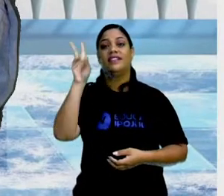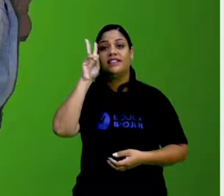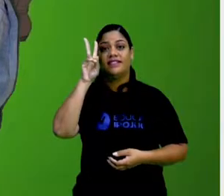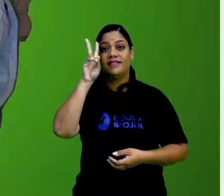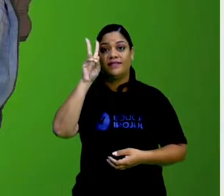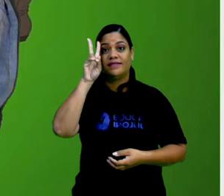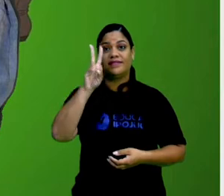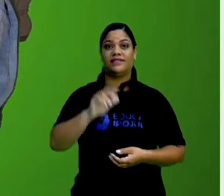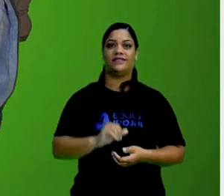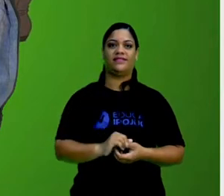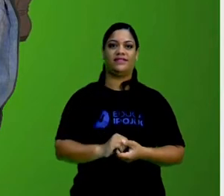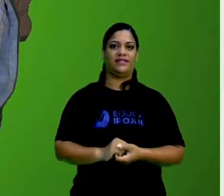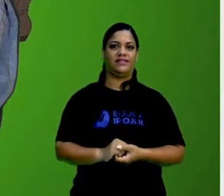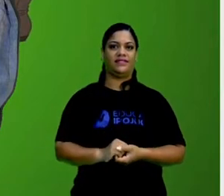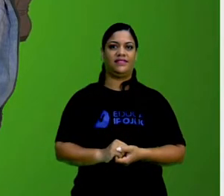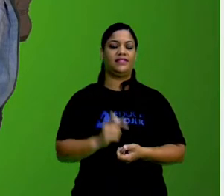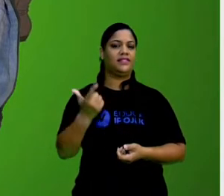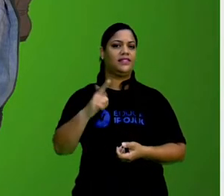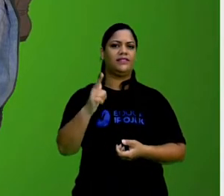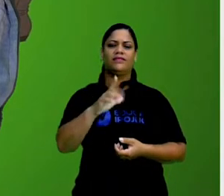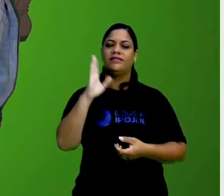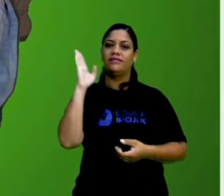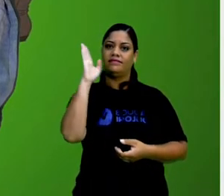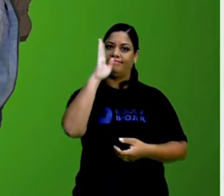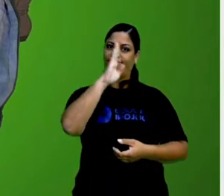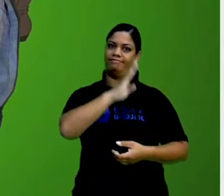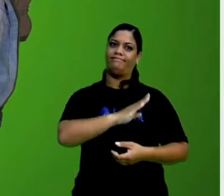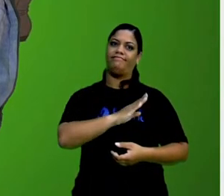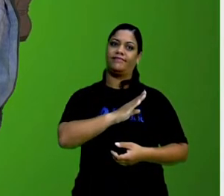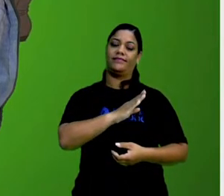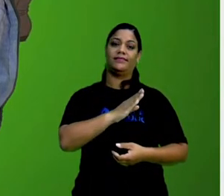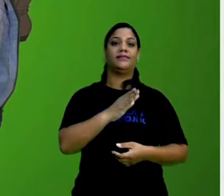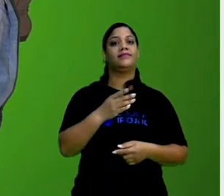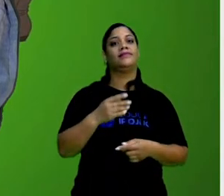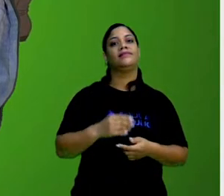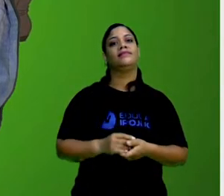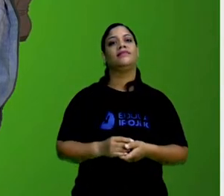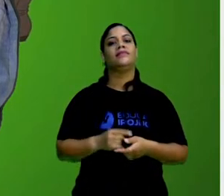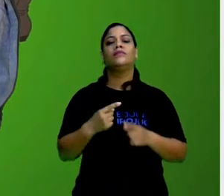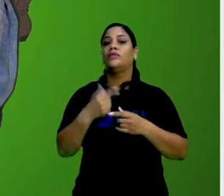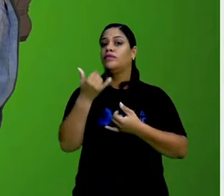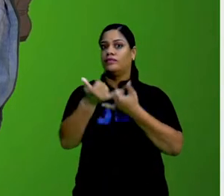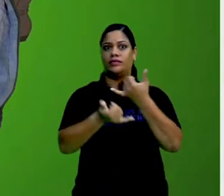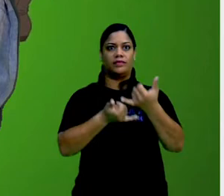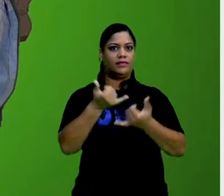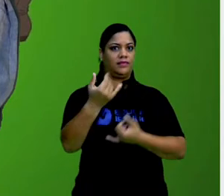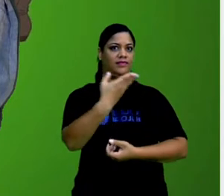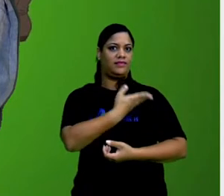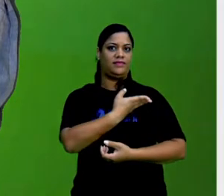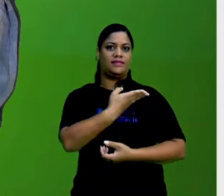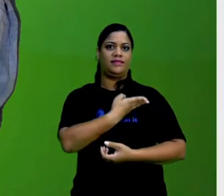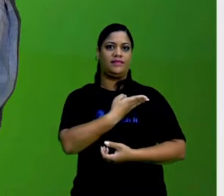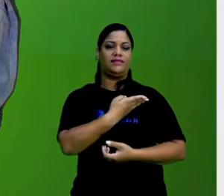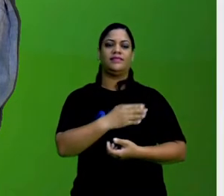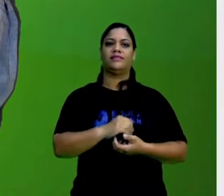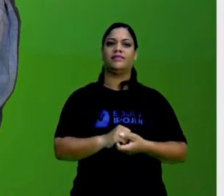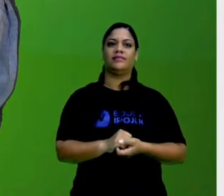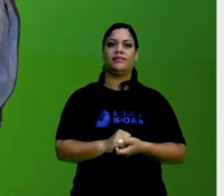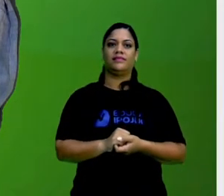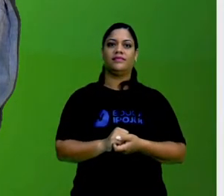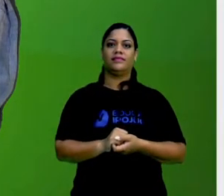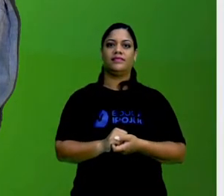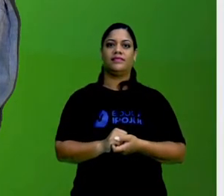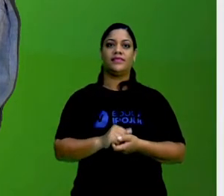lembrou que não tinha maldade. E porque ela era, não brincava com os amiguinhos. Aí apareceu